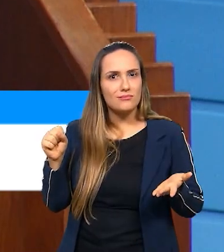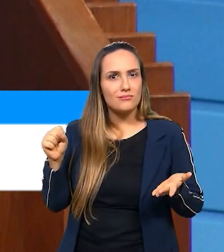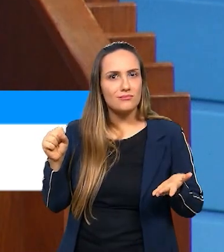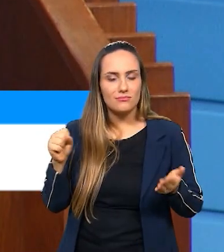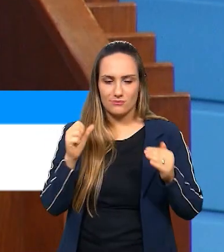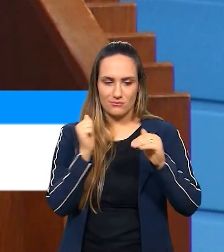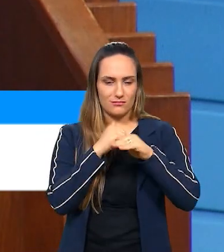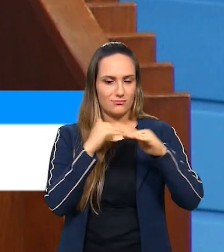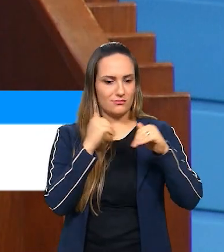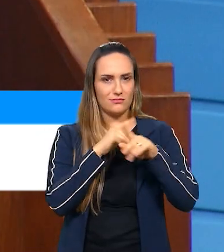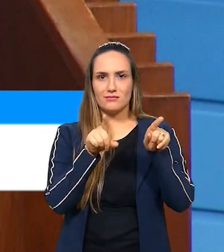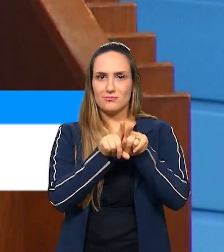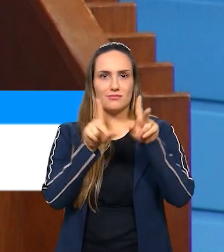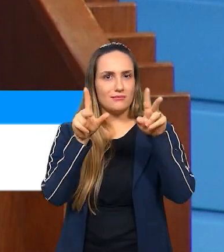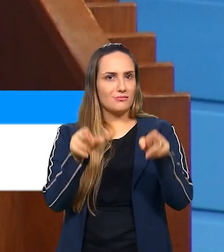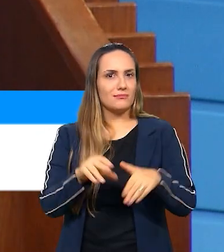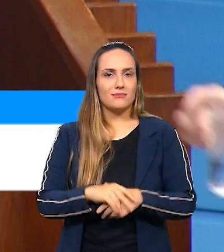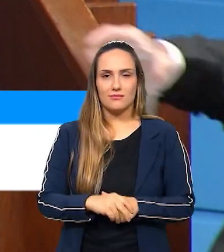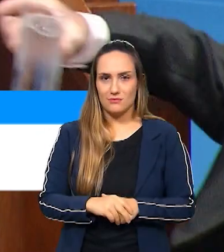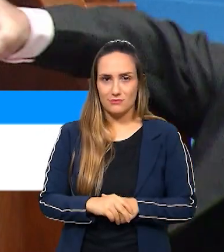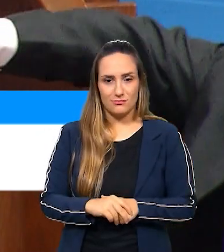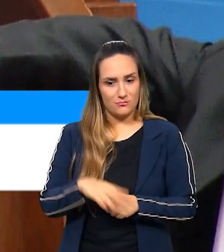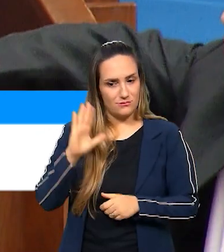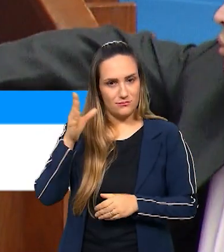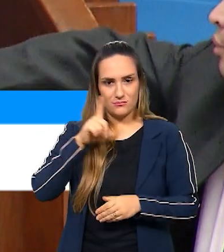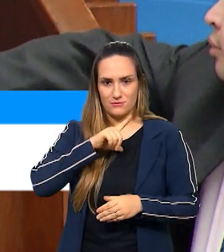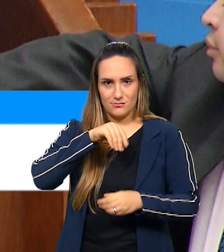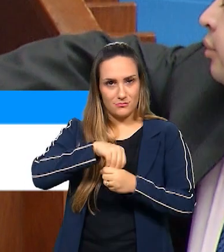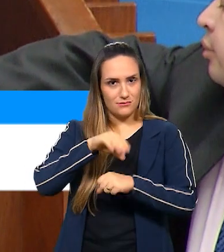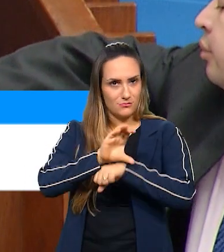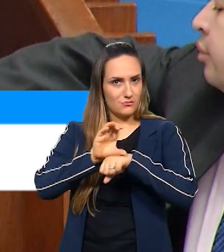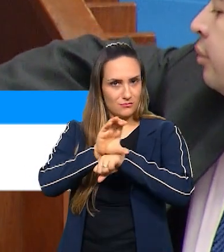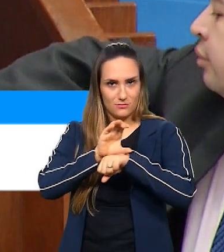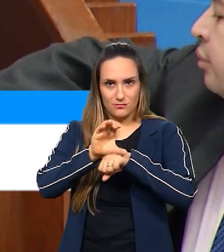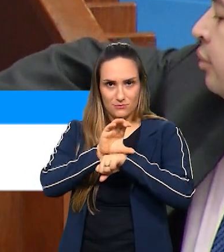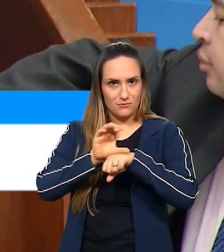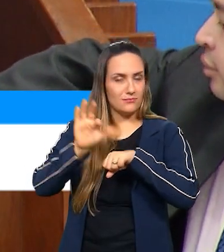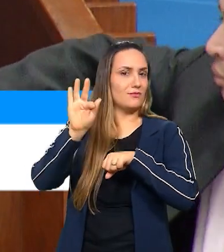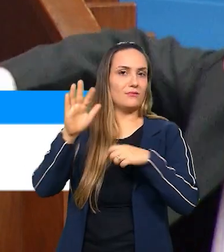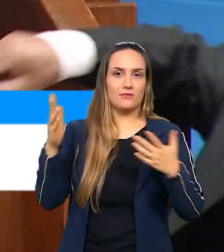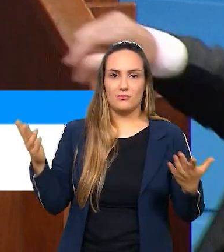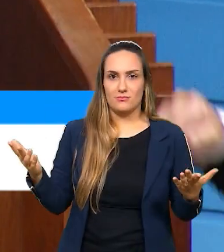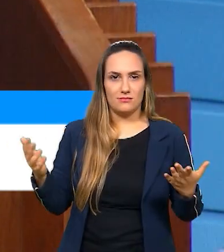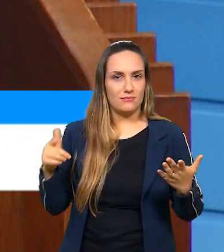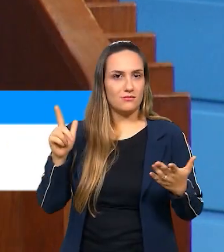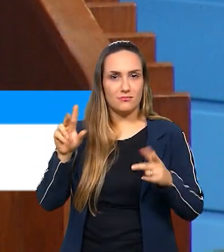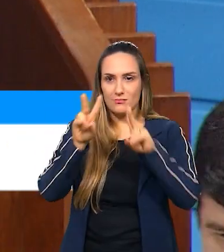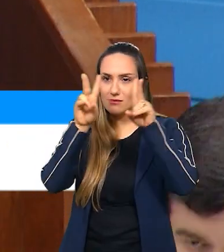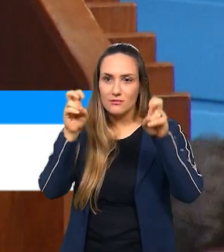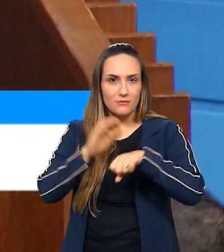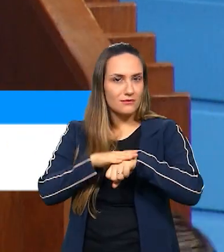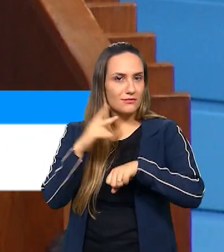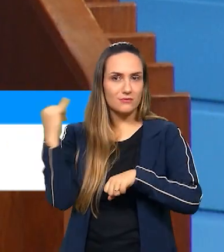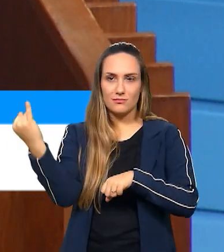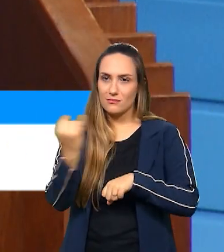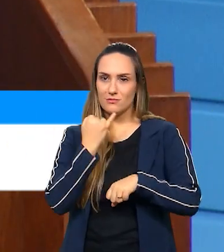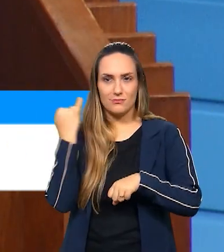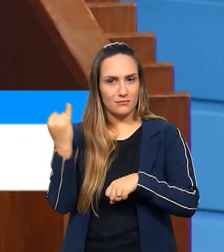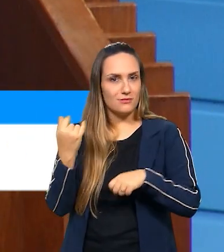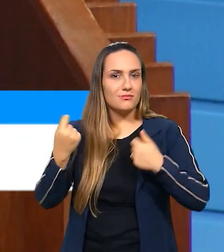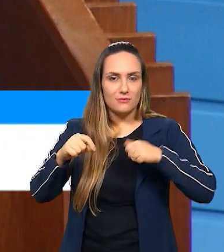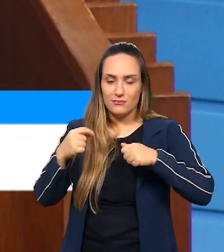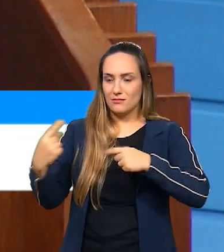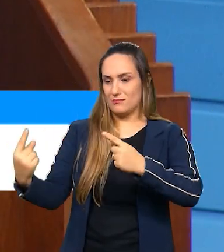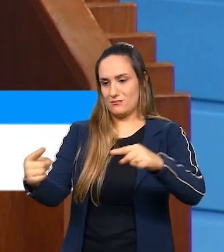Saúde. O transporte também é importante. Está lá na nossa Constituição, consagrado como uma das questões